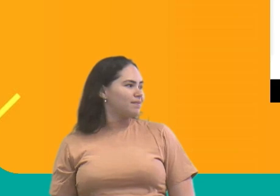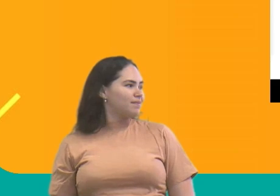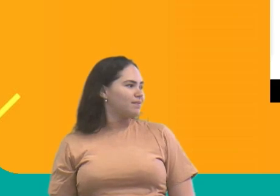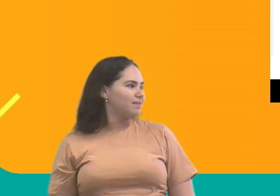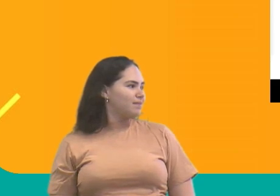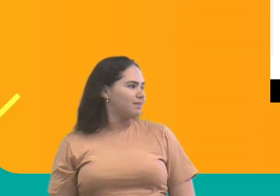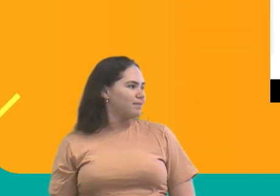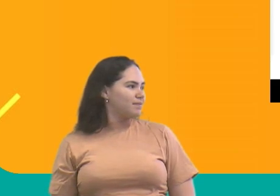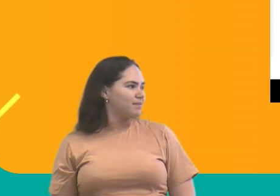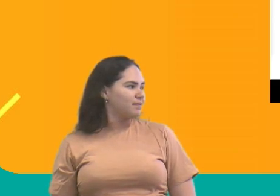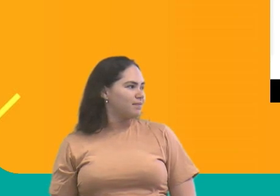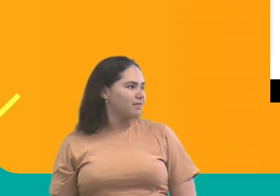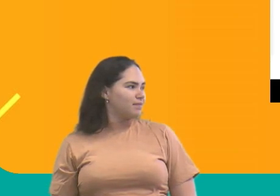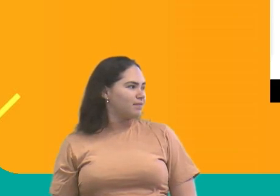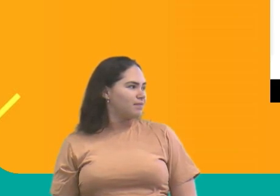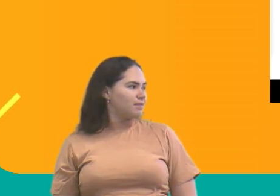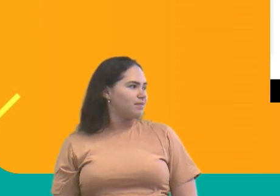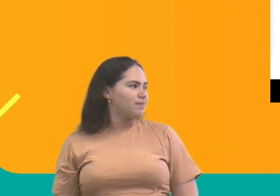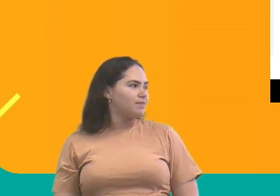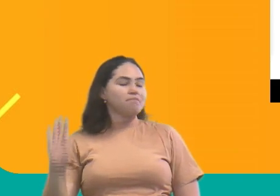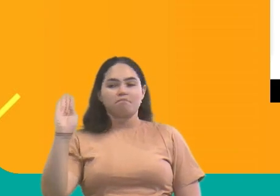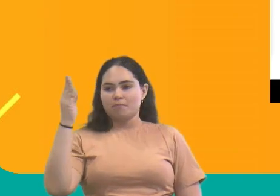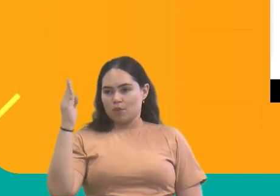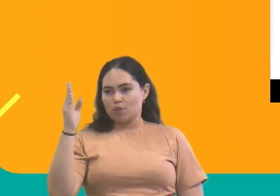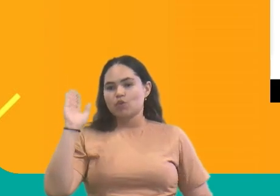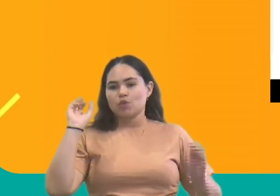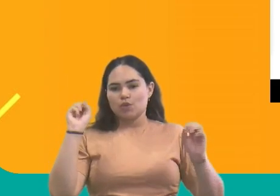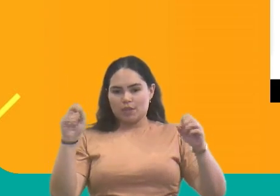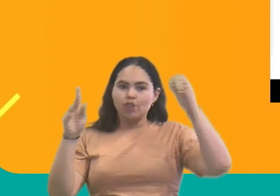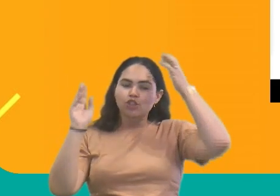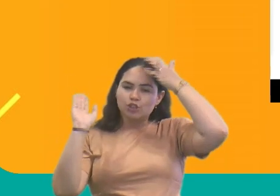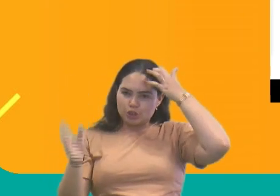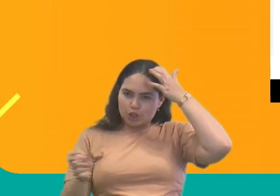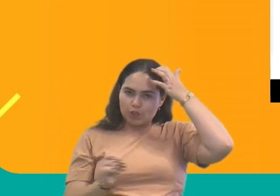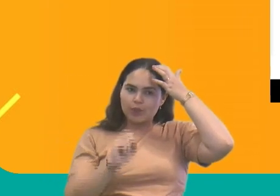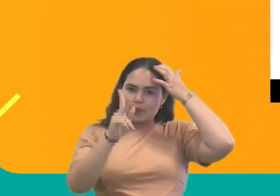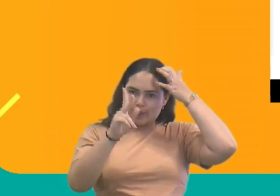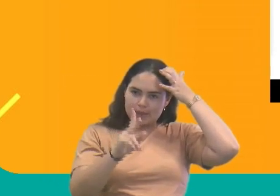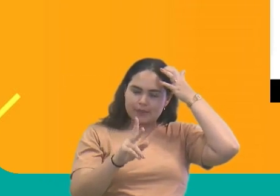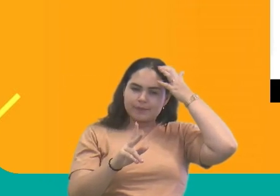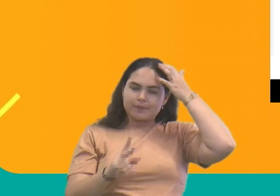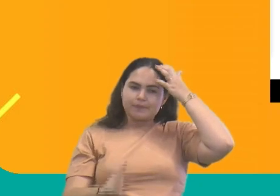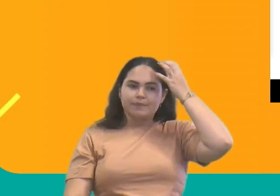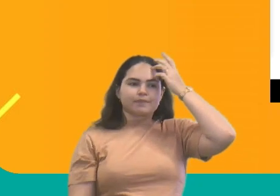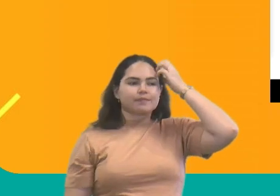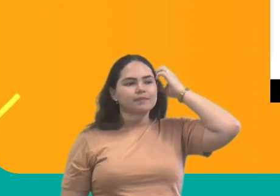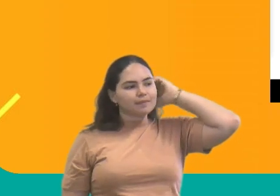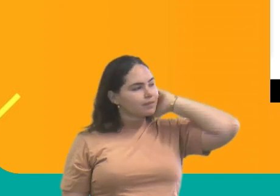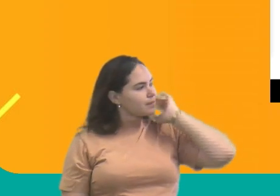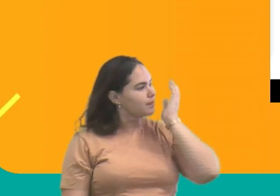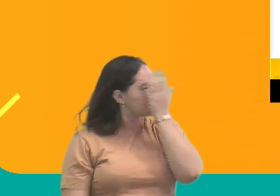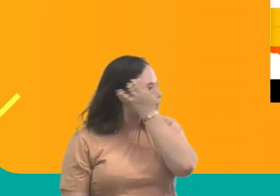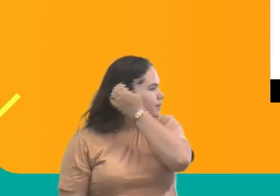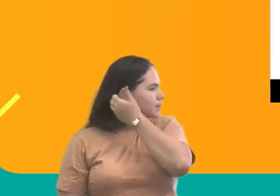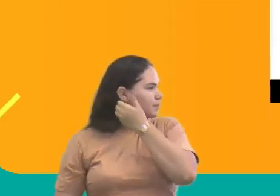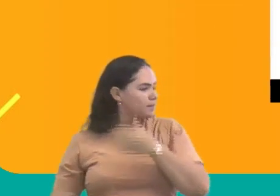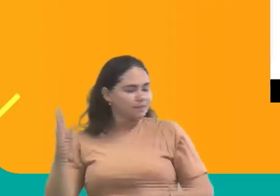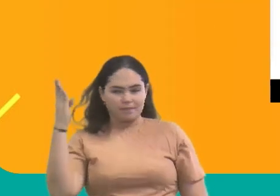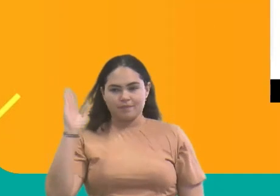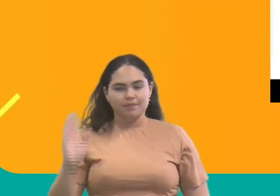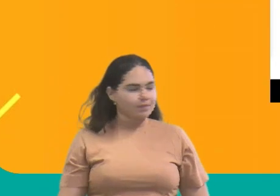para a próxima questão de biologia, que a gente já pegou a primeira chinela para matar a questão de estequiometria. Aí a gente vai continuar na biologia.